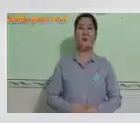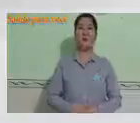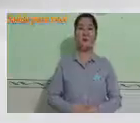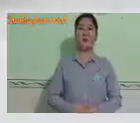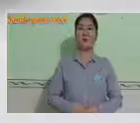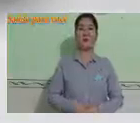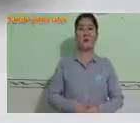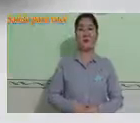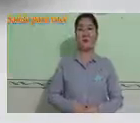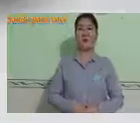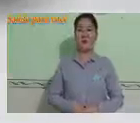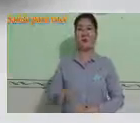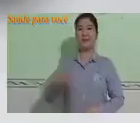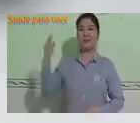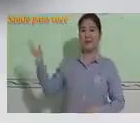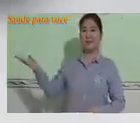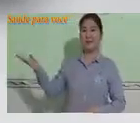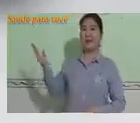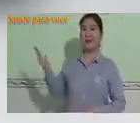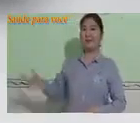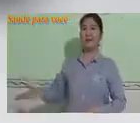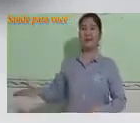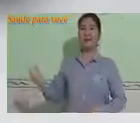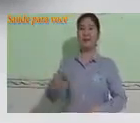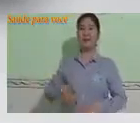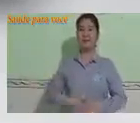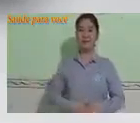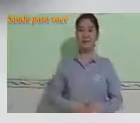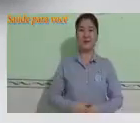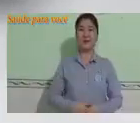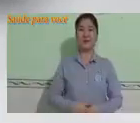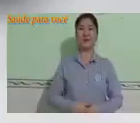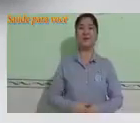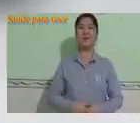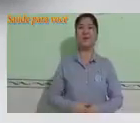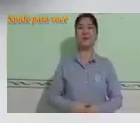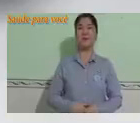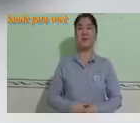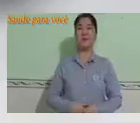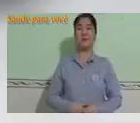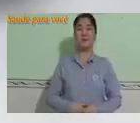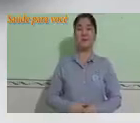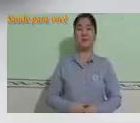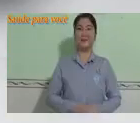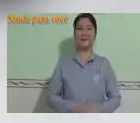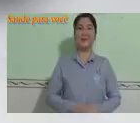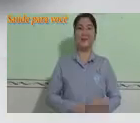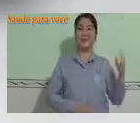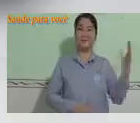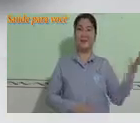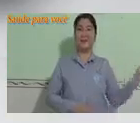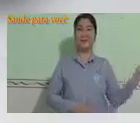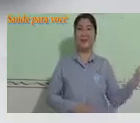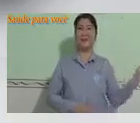Embora possa ter apelo estético para algumas pessoas, a tatuagem do globo ocular é uma técnica com bastantes riscos para a